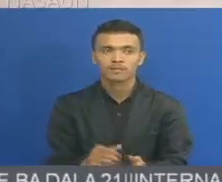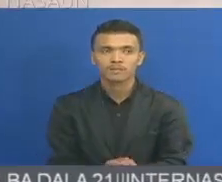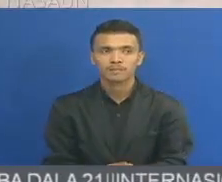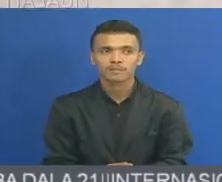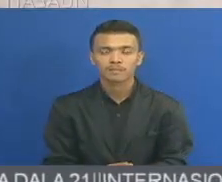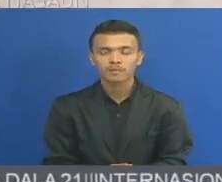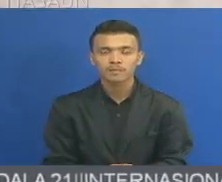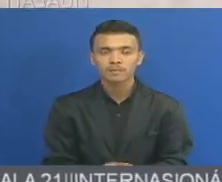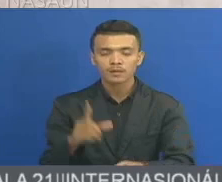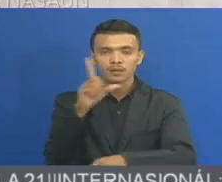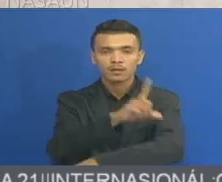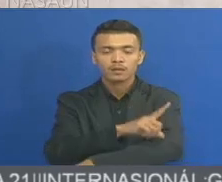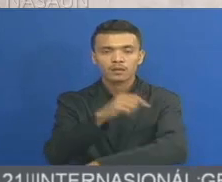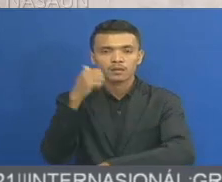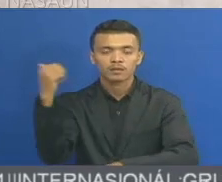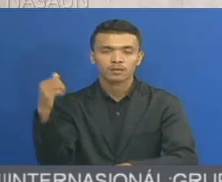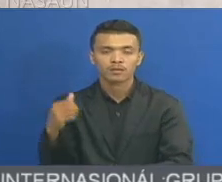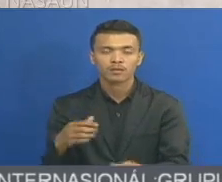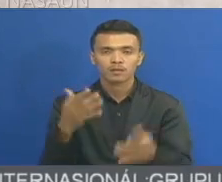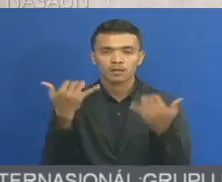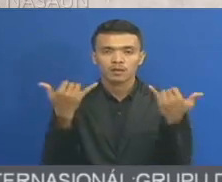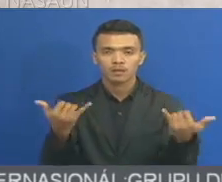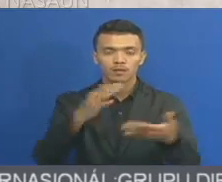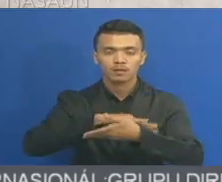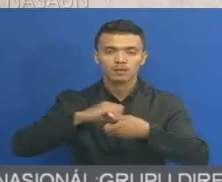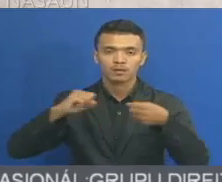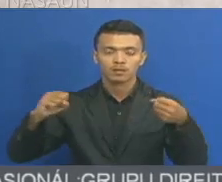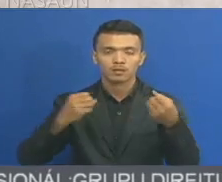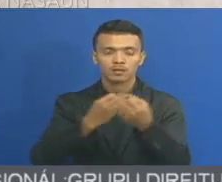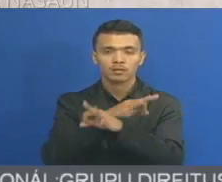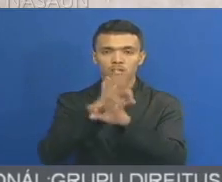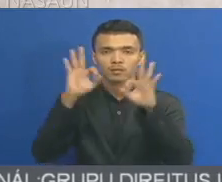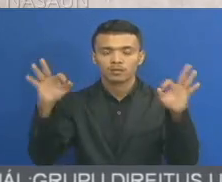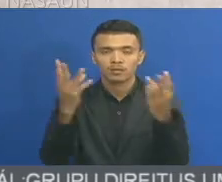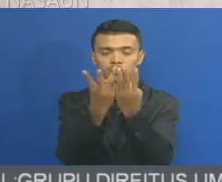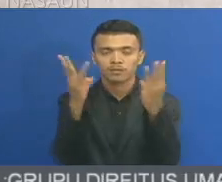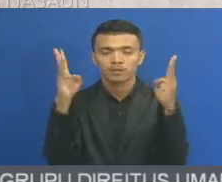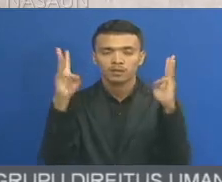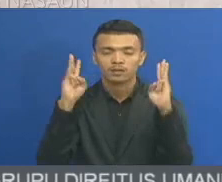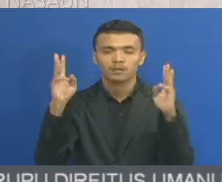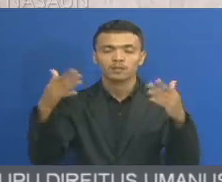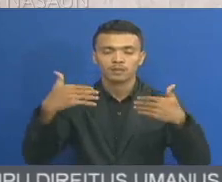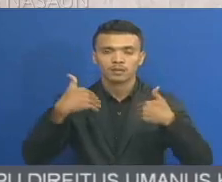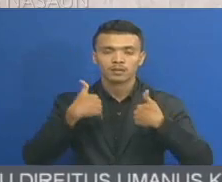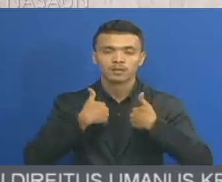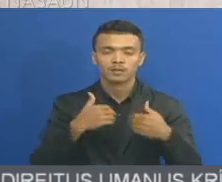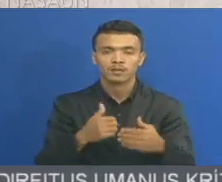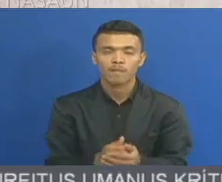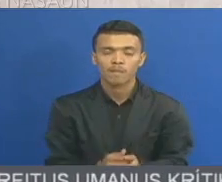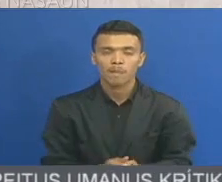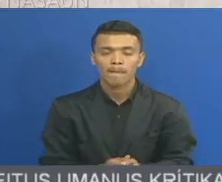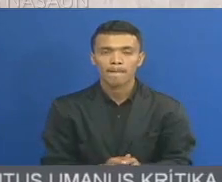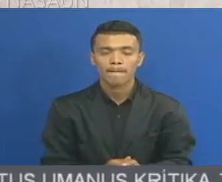gira ne, já uda no carne, agora estragos. Estragos otona, brazen deve maquihane, estragos otona, mono